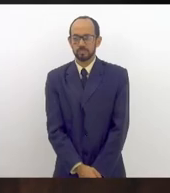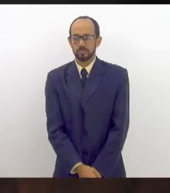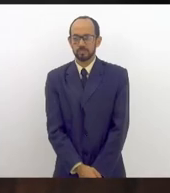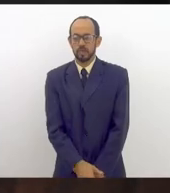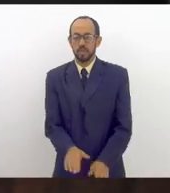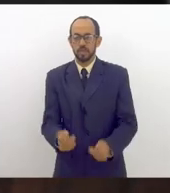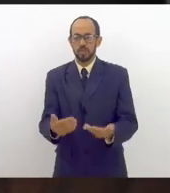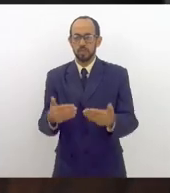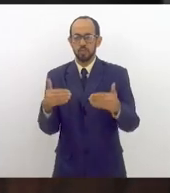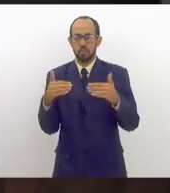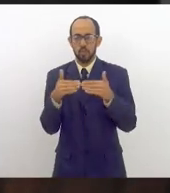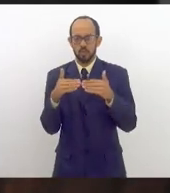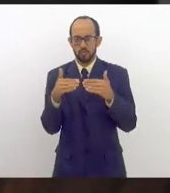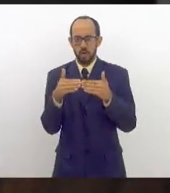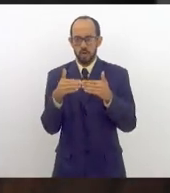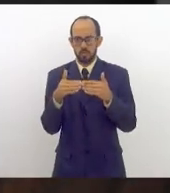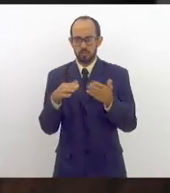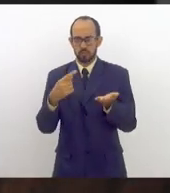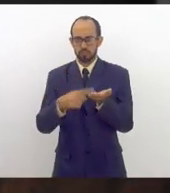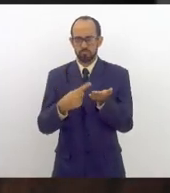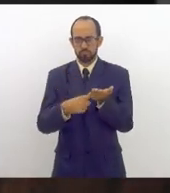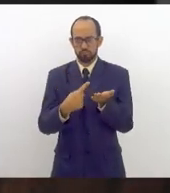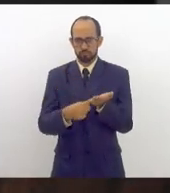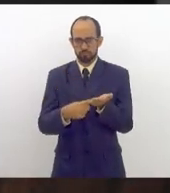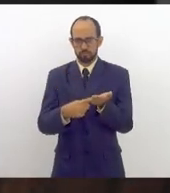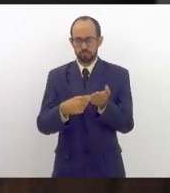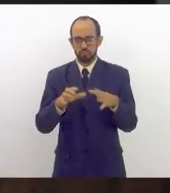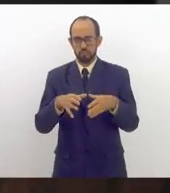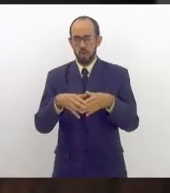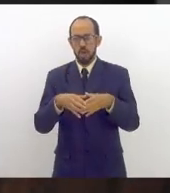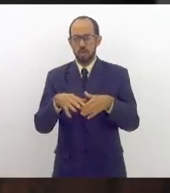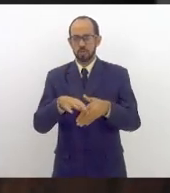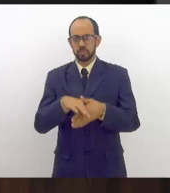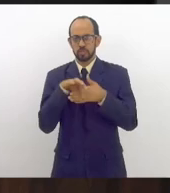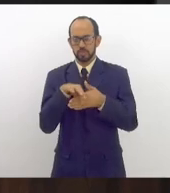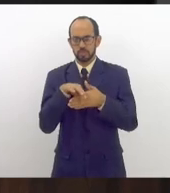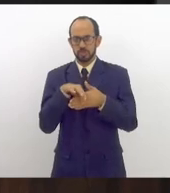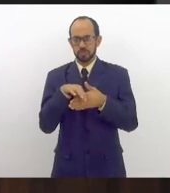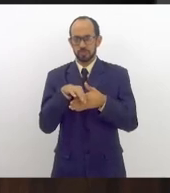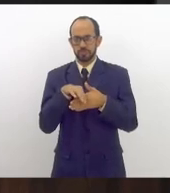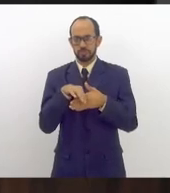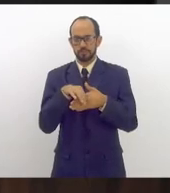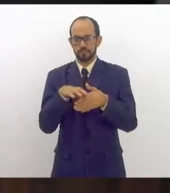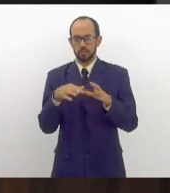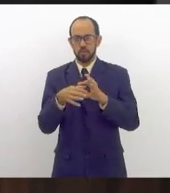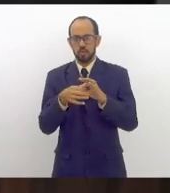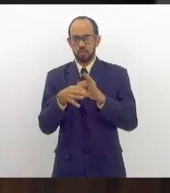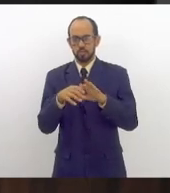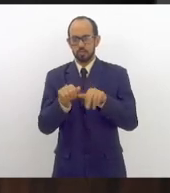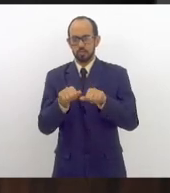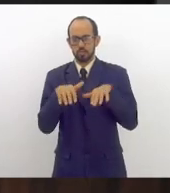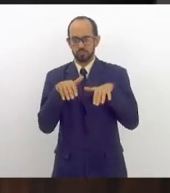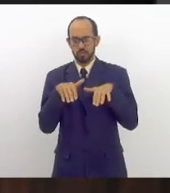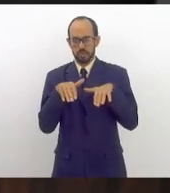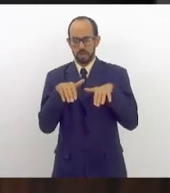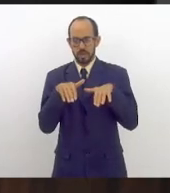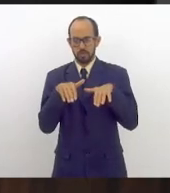conforme acordado no Colégio de Líderes, eu vou, com autorização do plenário,